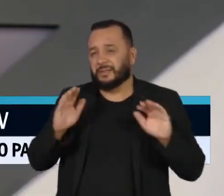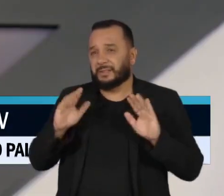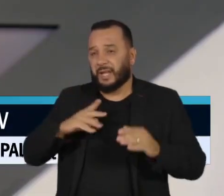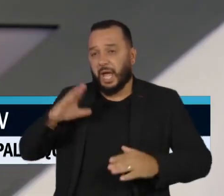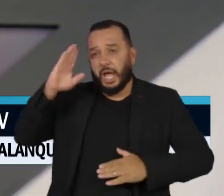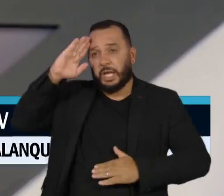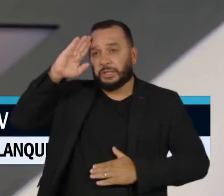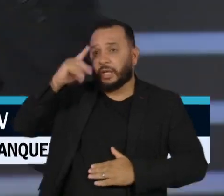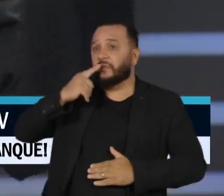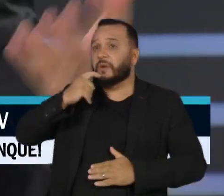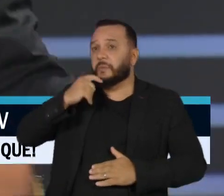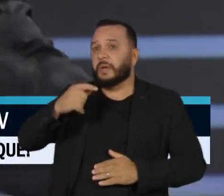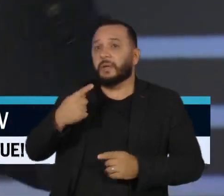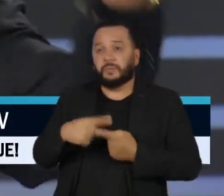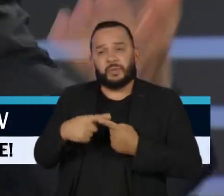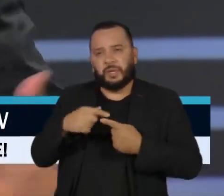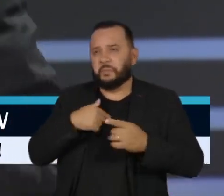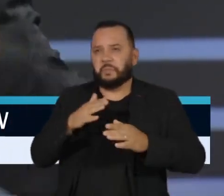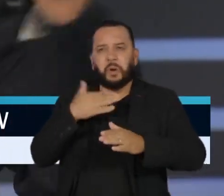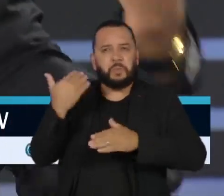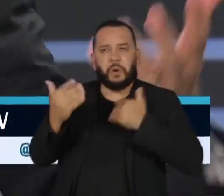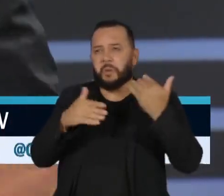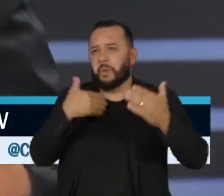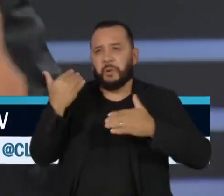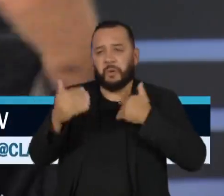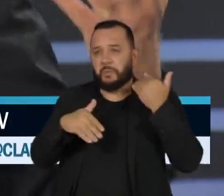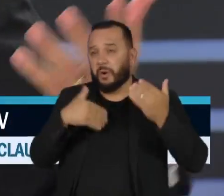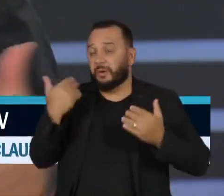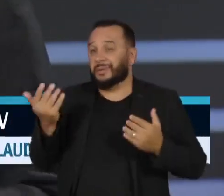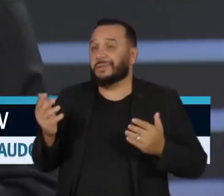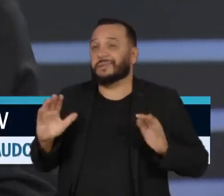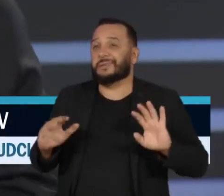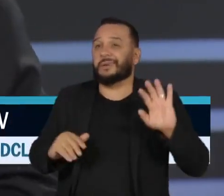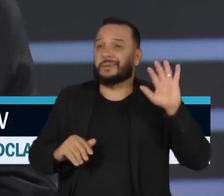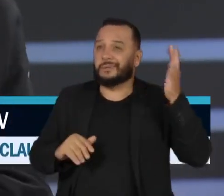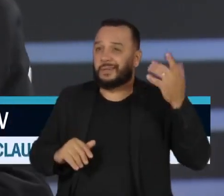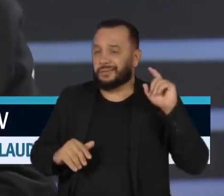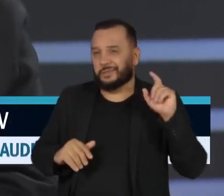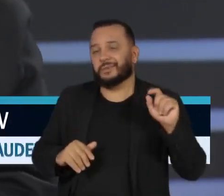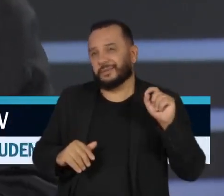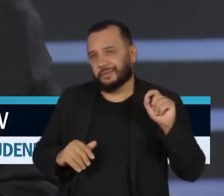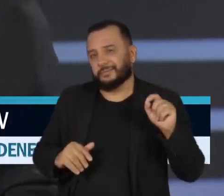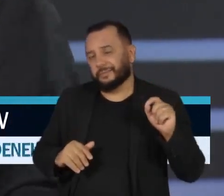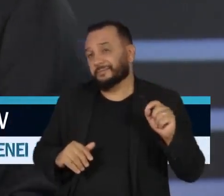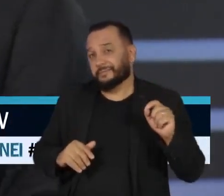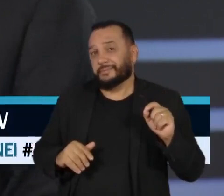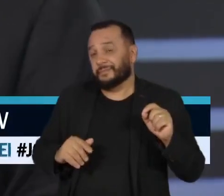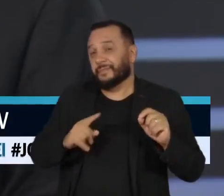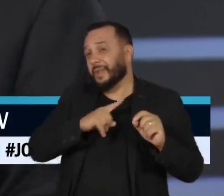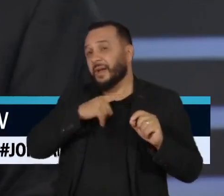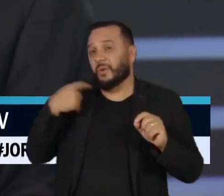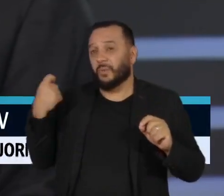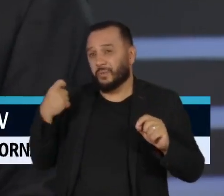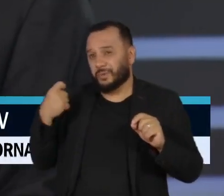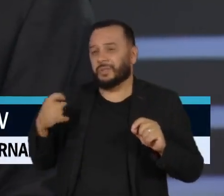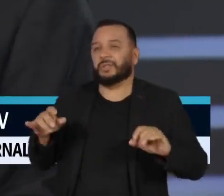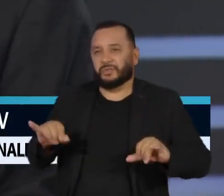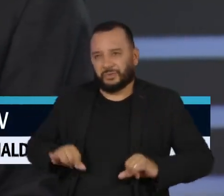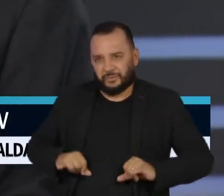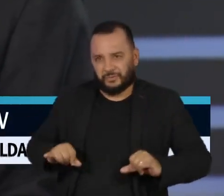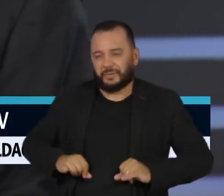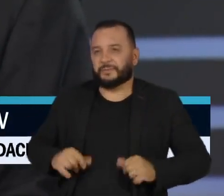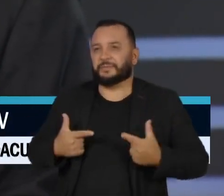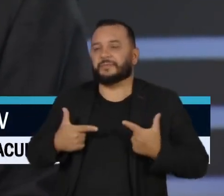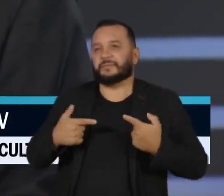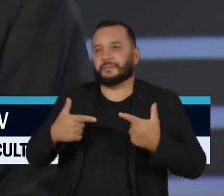porque tinha muita gente e Isso acabou se transformando no ativo do exército vermelho a Rússia sofreu na